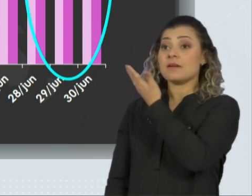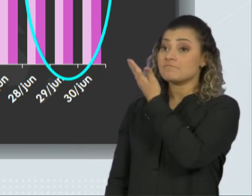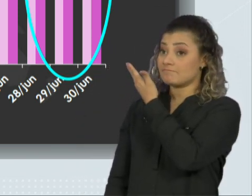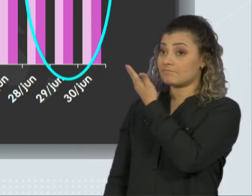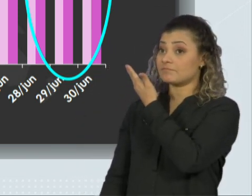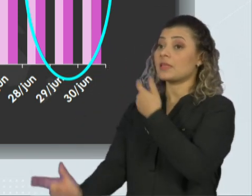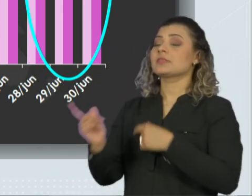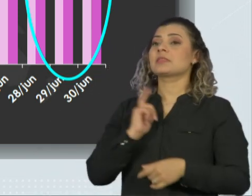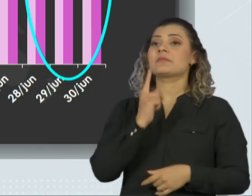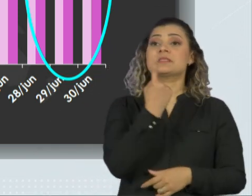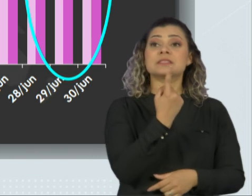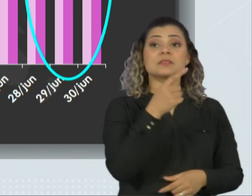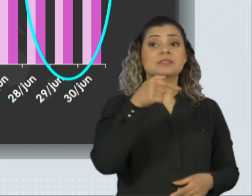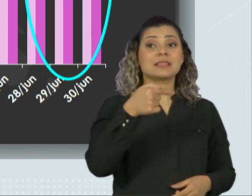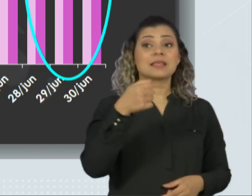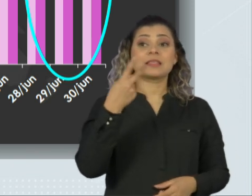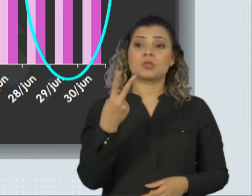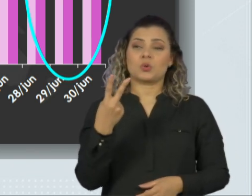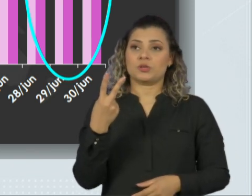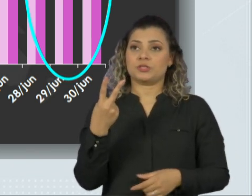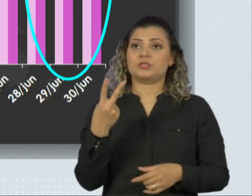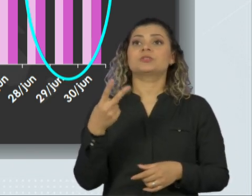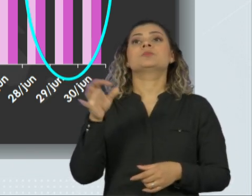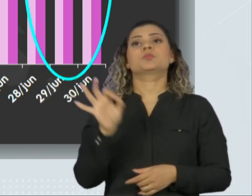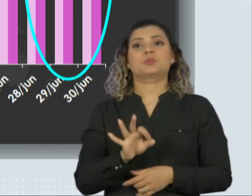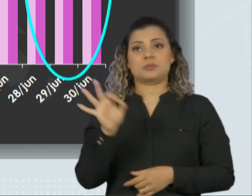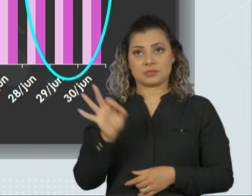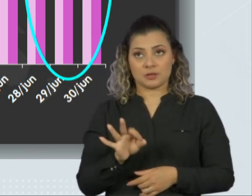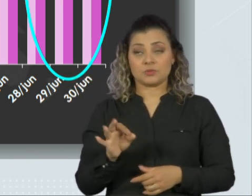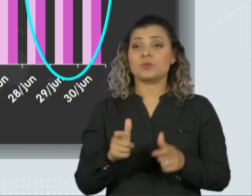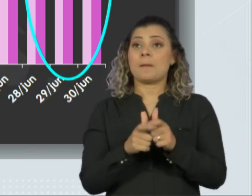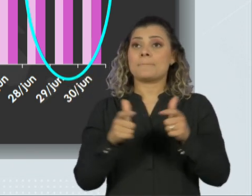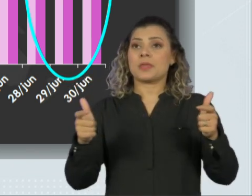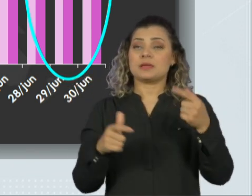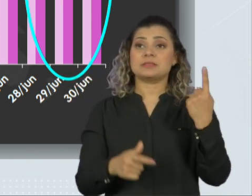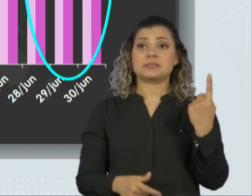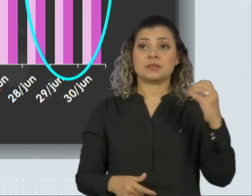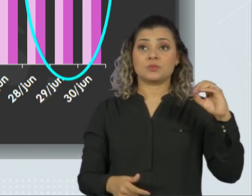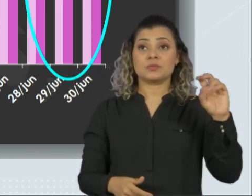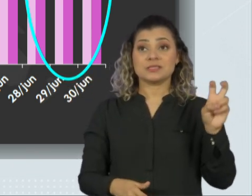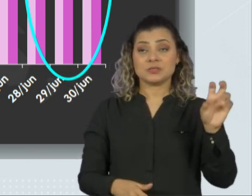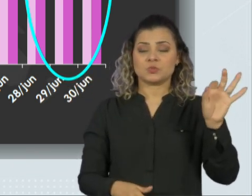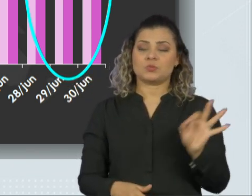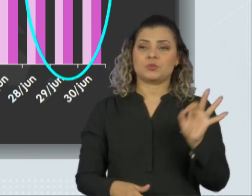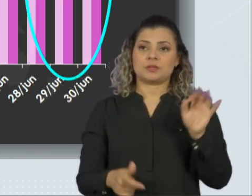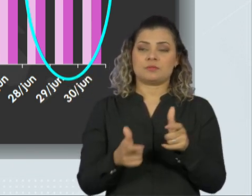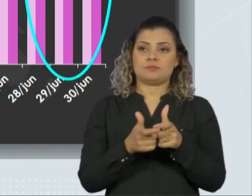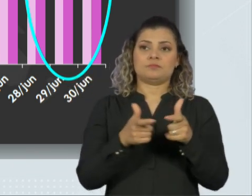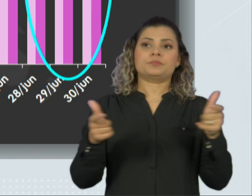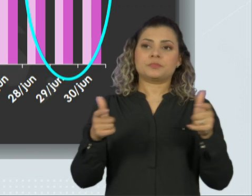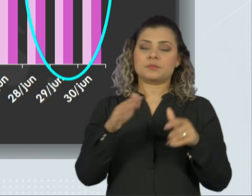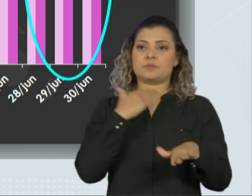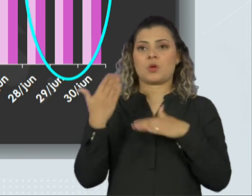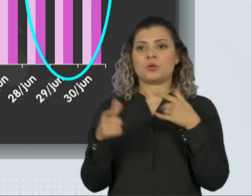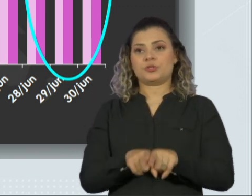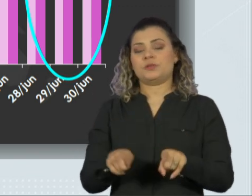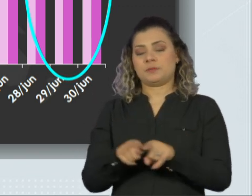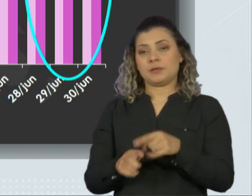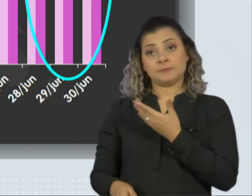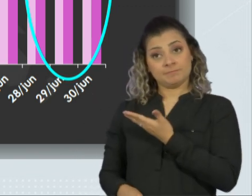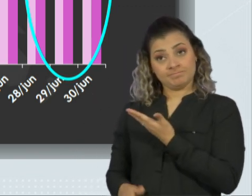de 172% no número de casos e um acréscimo de 105% no número de óbitos,